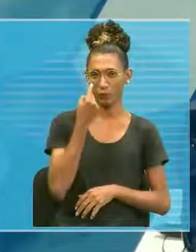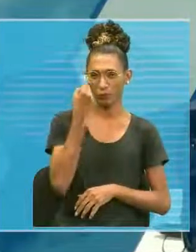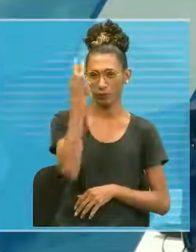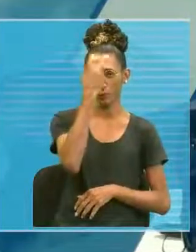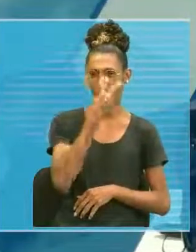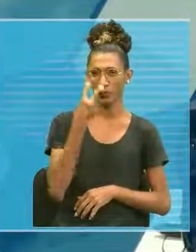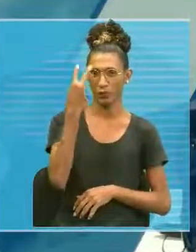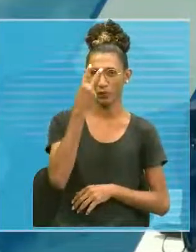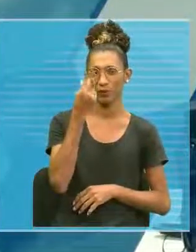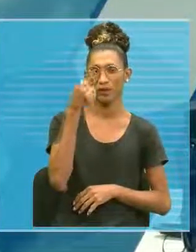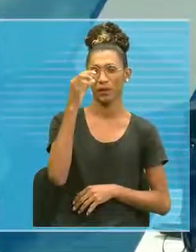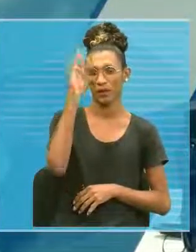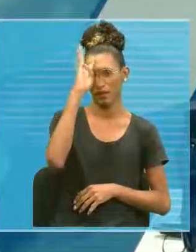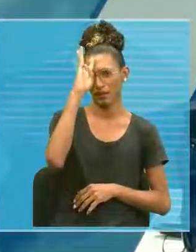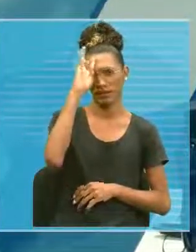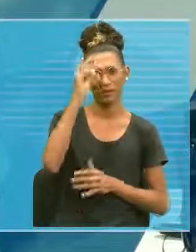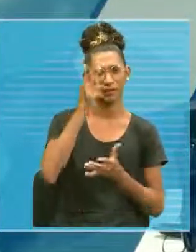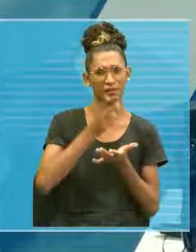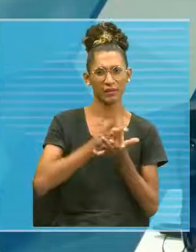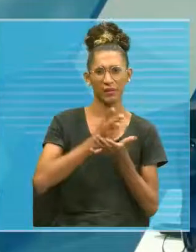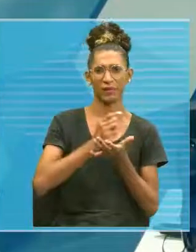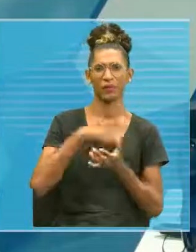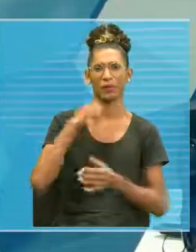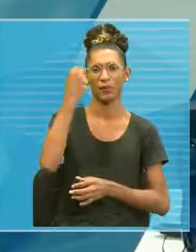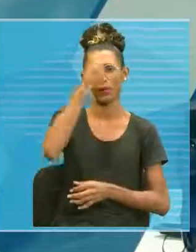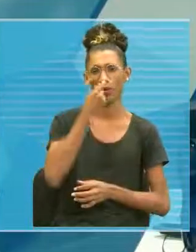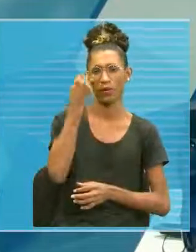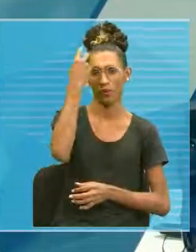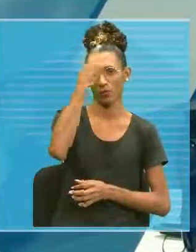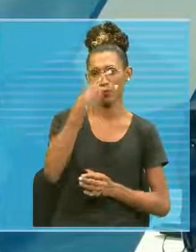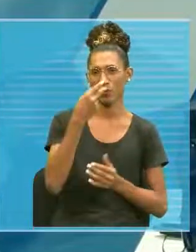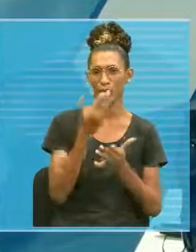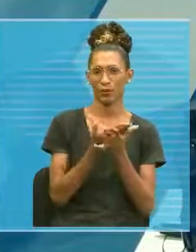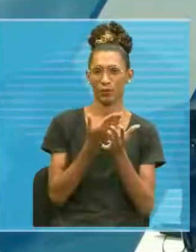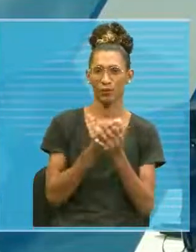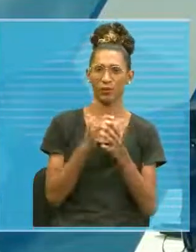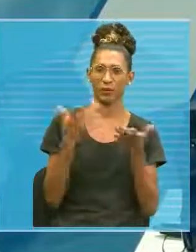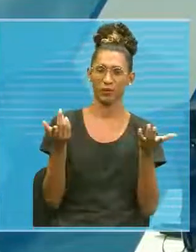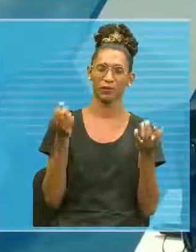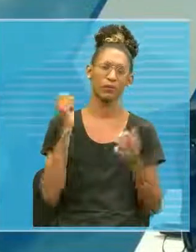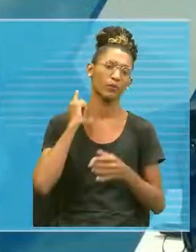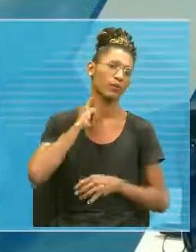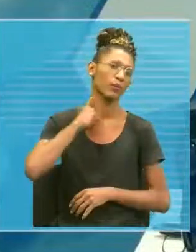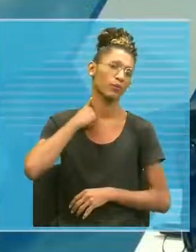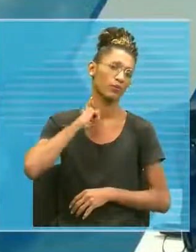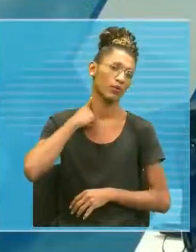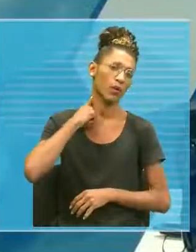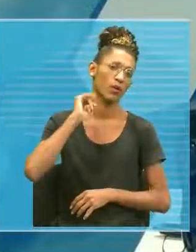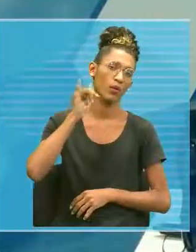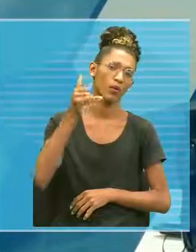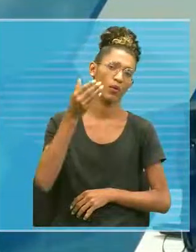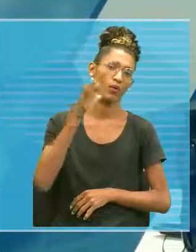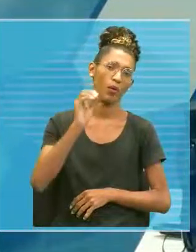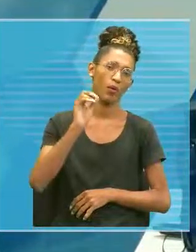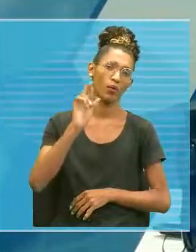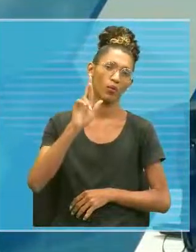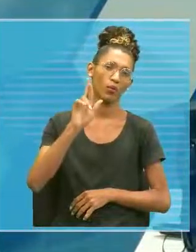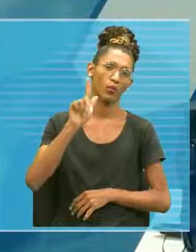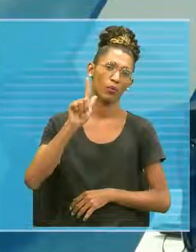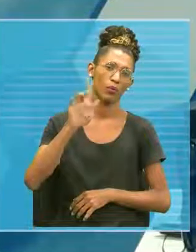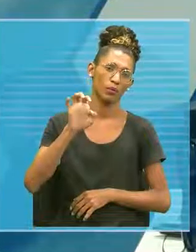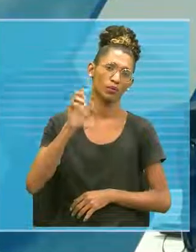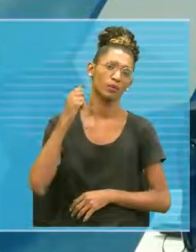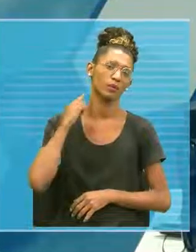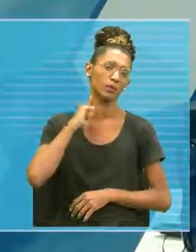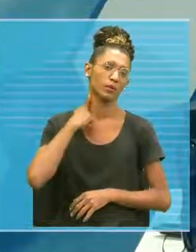toda terça feira tem um primeiro horário segundo horário então o Jorge vai rodar aí os